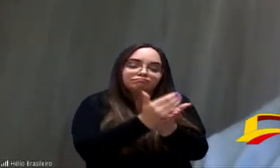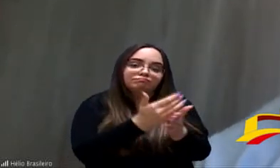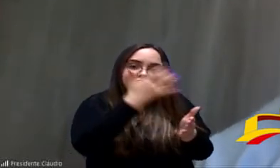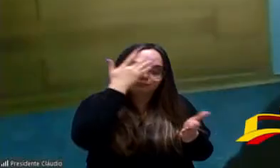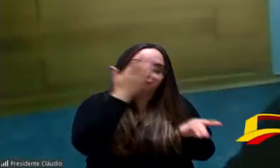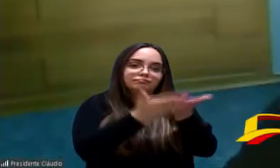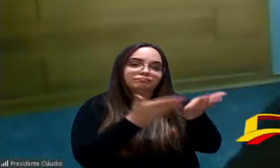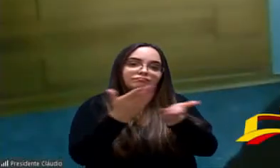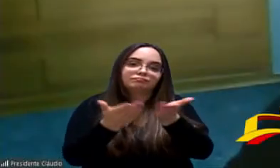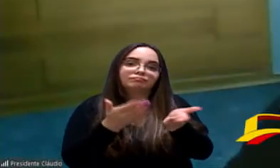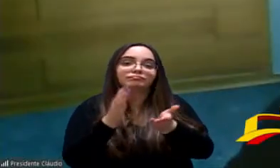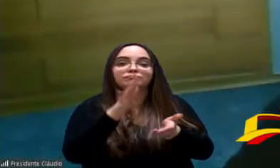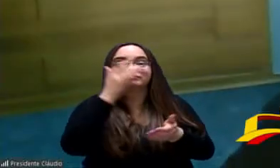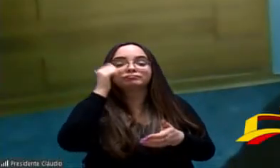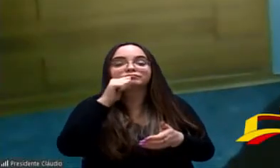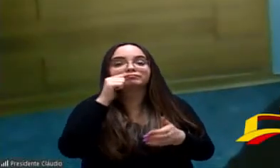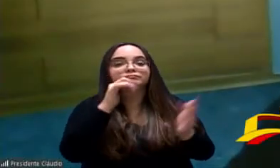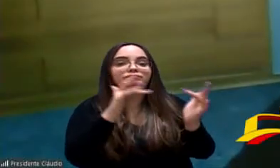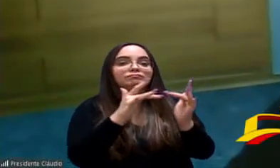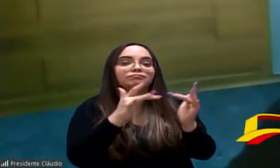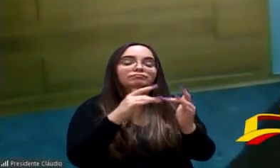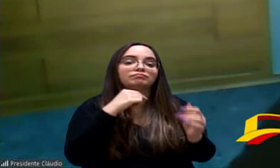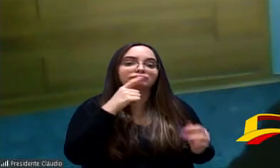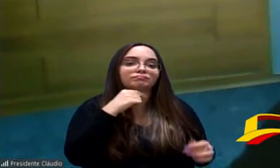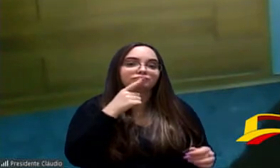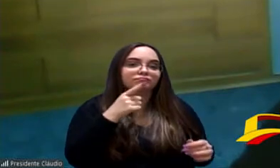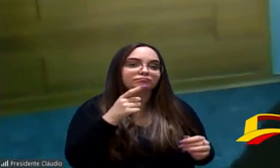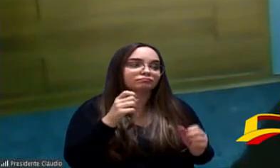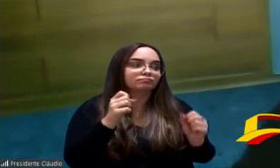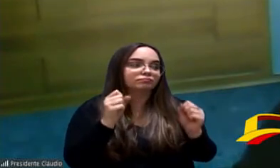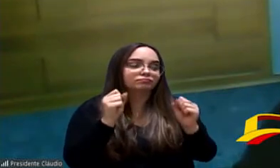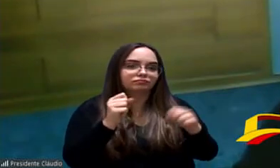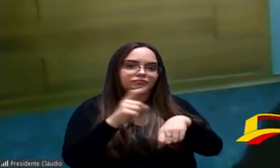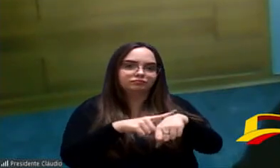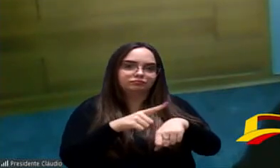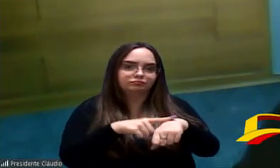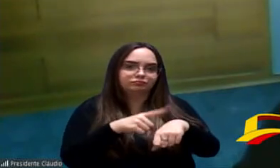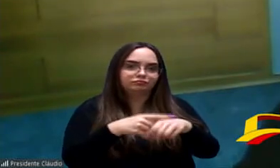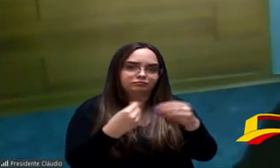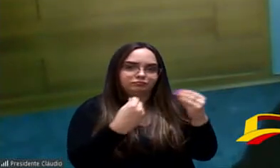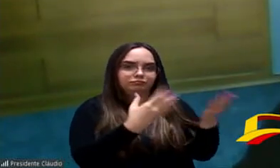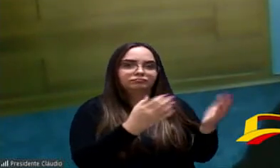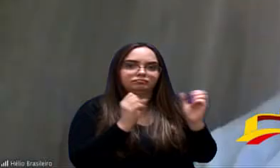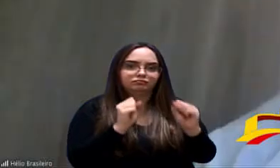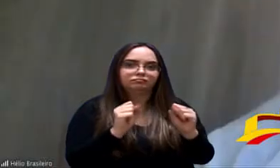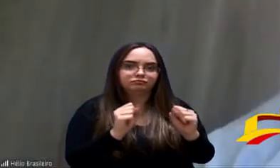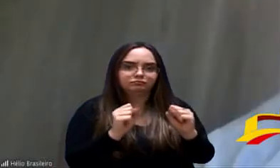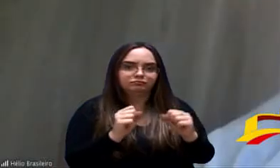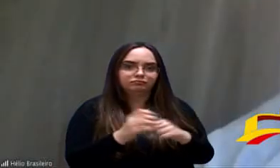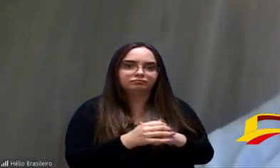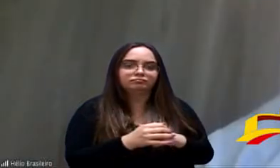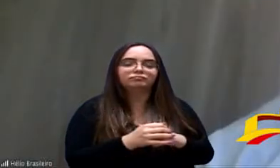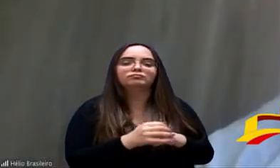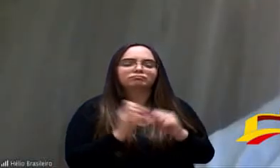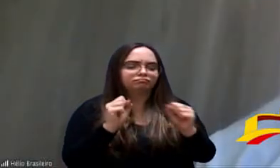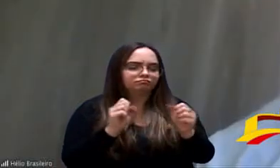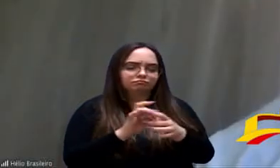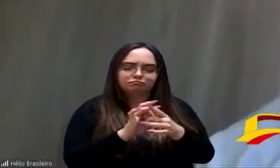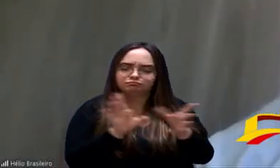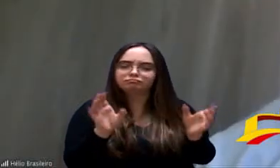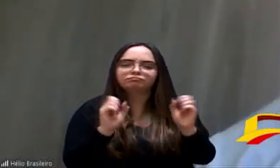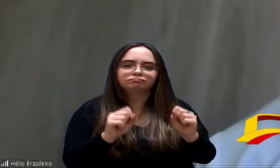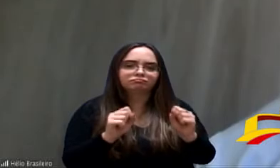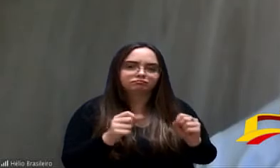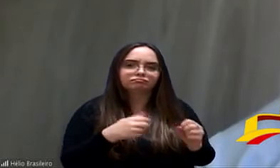dificuldade. Vereador, um minutinho só. Vossa Excelência podia ceder o tempo para o vereador autor do projeto, da moção? Com total satisfação,